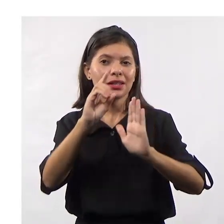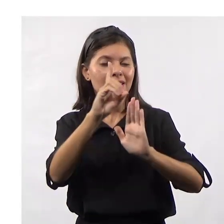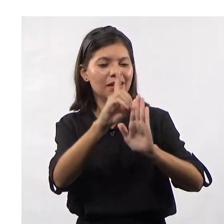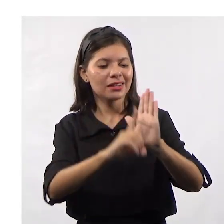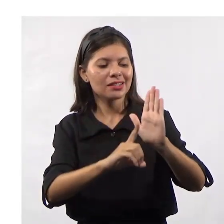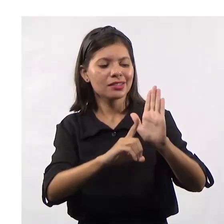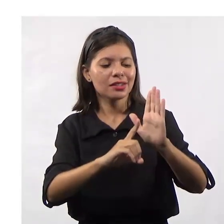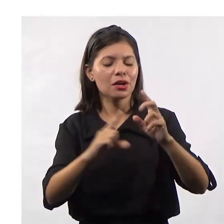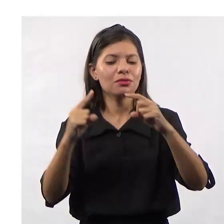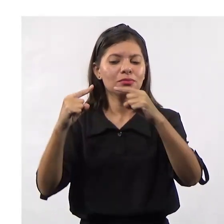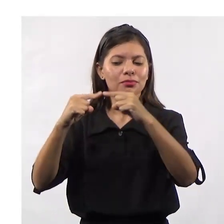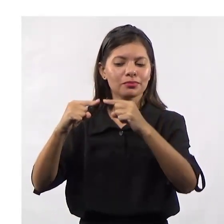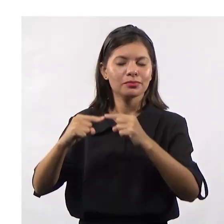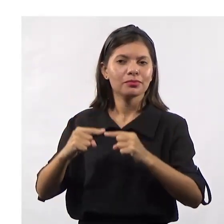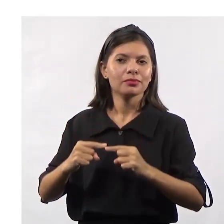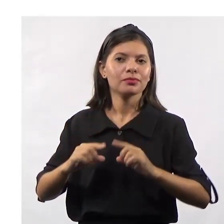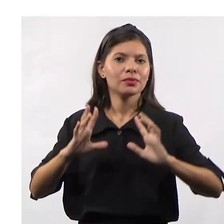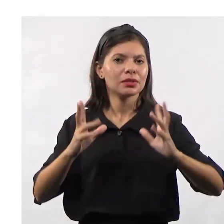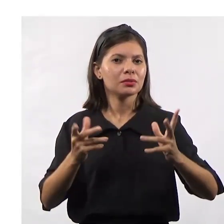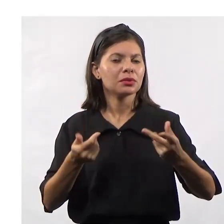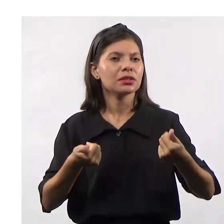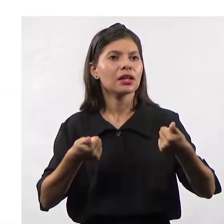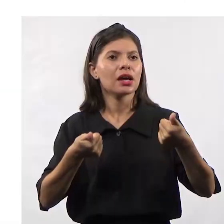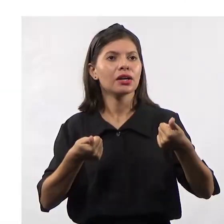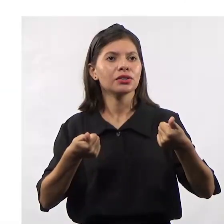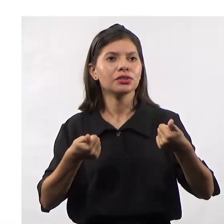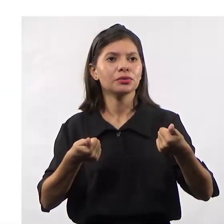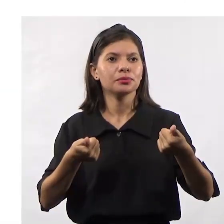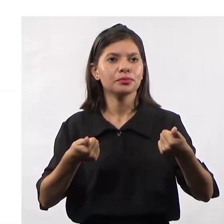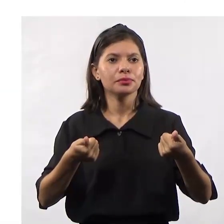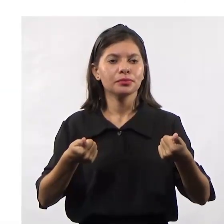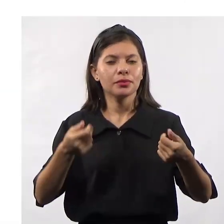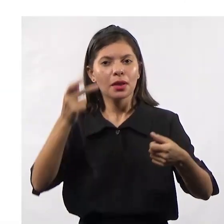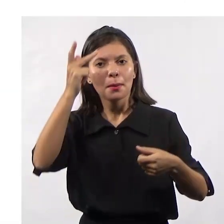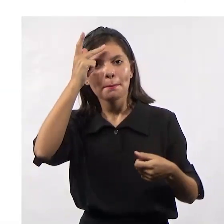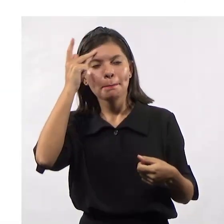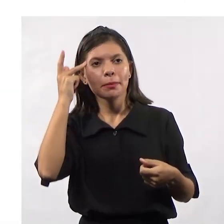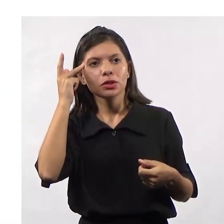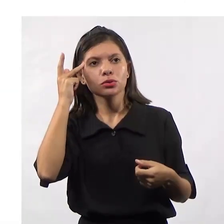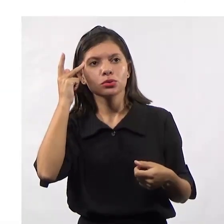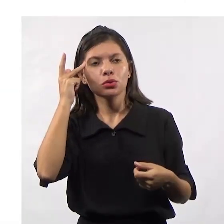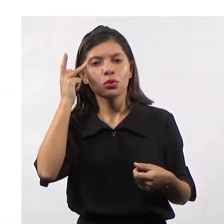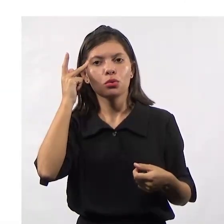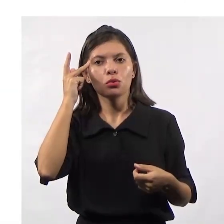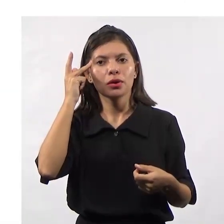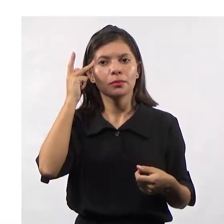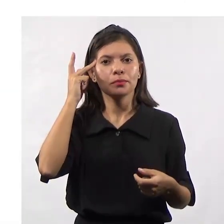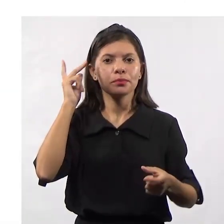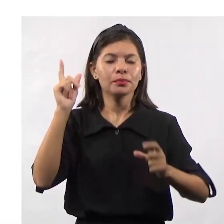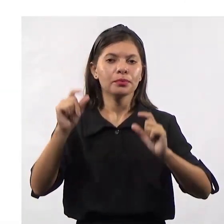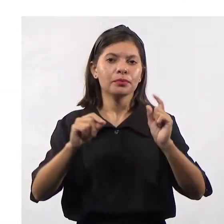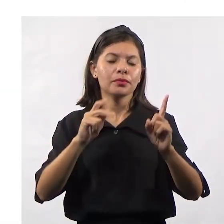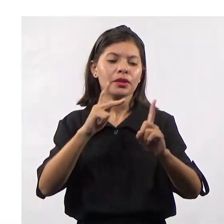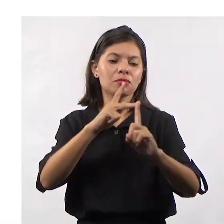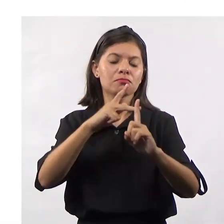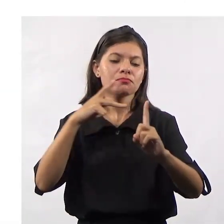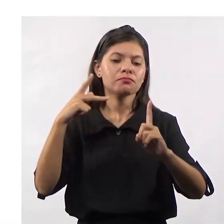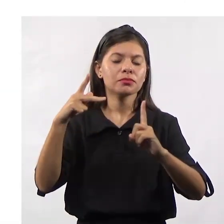as exigências de reserva de cargo para pessoa com deficiência e reabilitados da Previdência